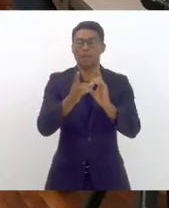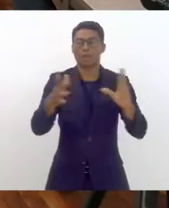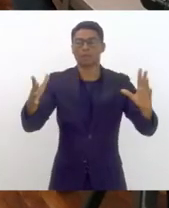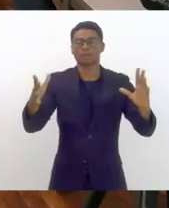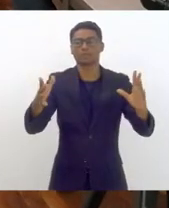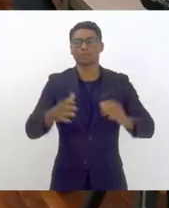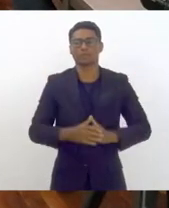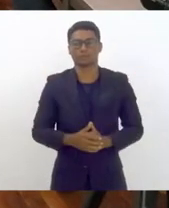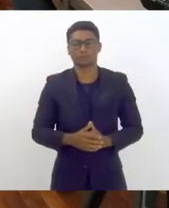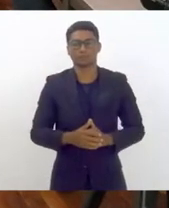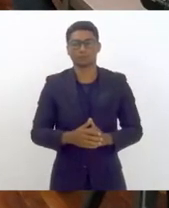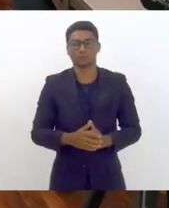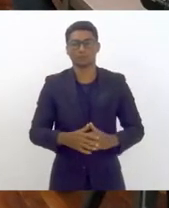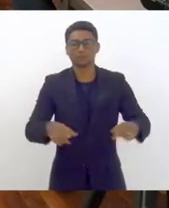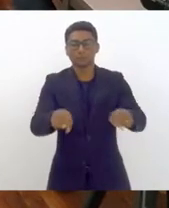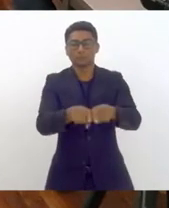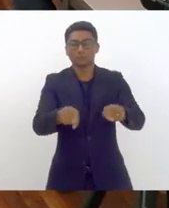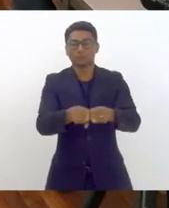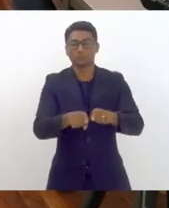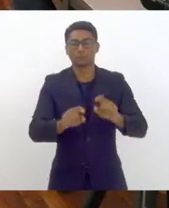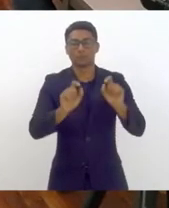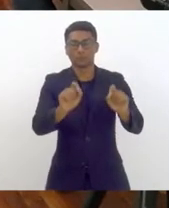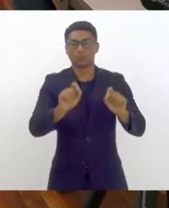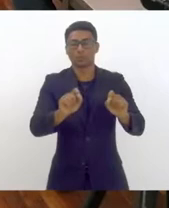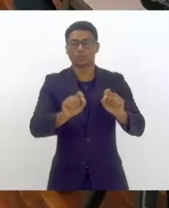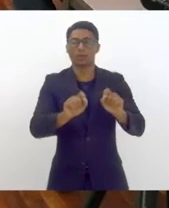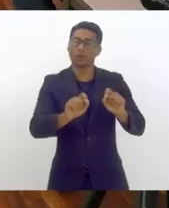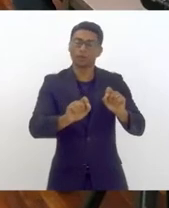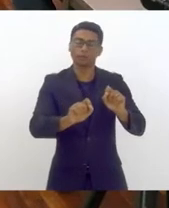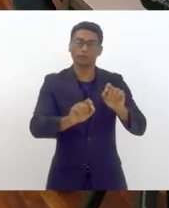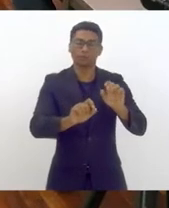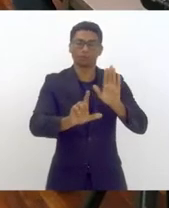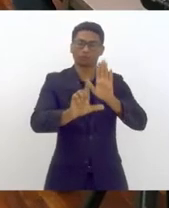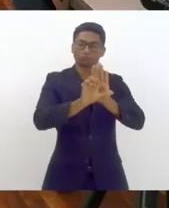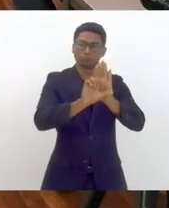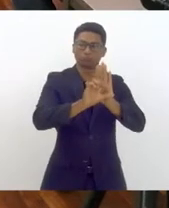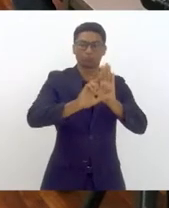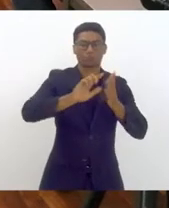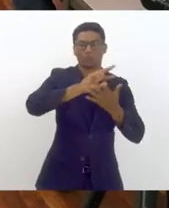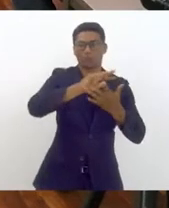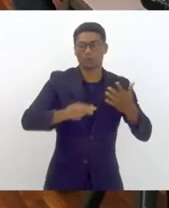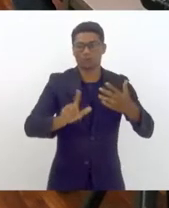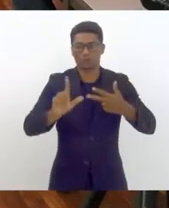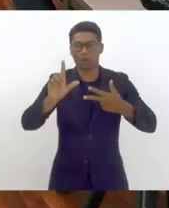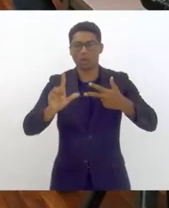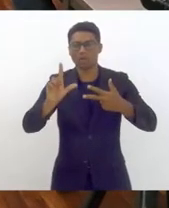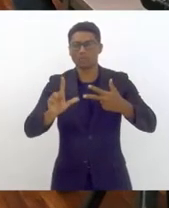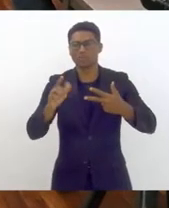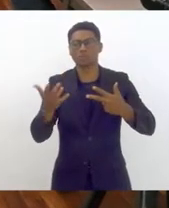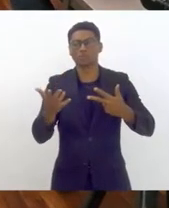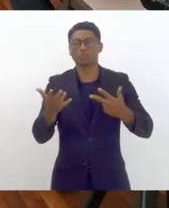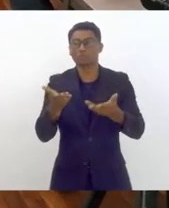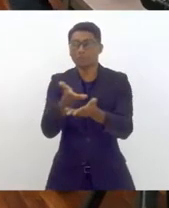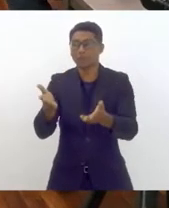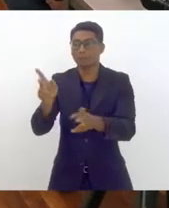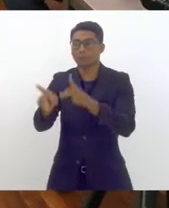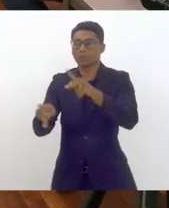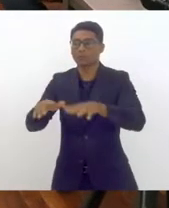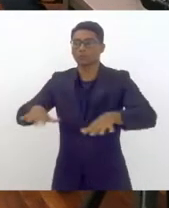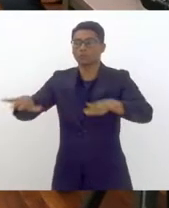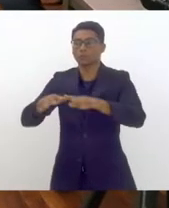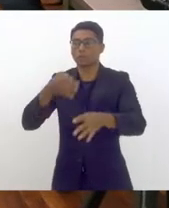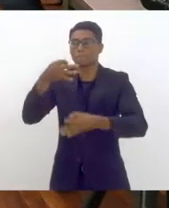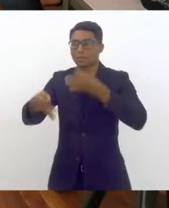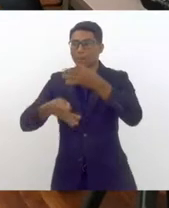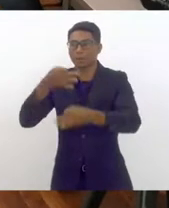para aperfeiçoar os mecanismos legislativos, para dar voz e espaço para a população poder participar de